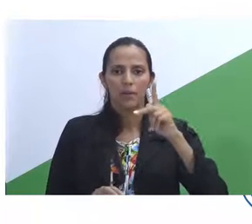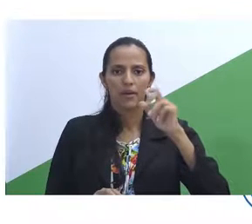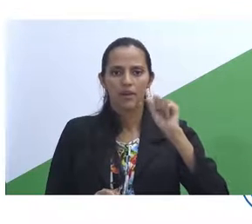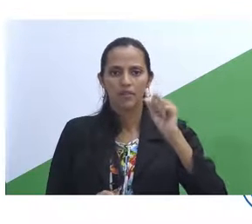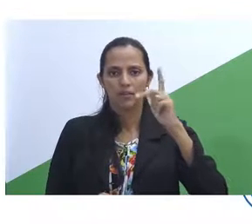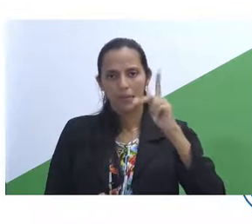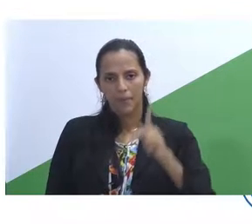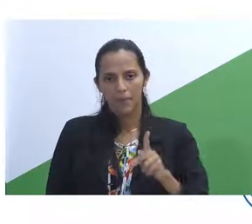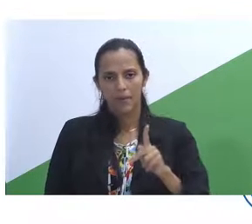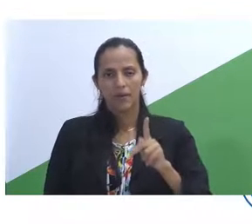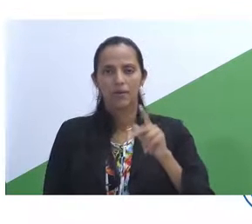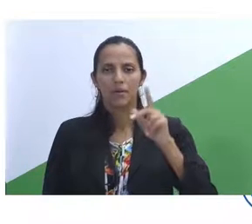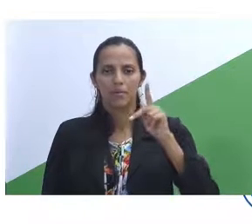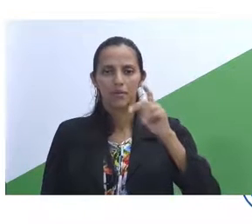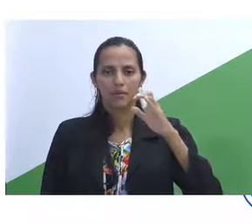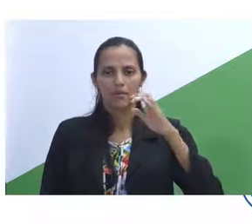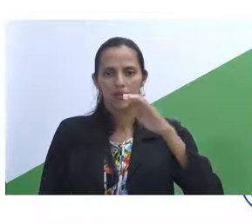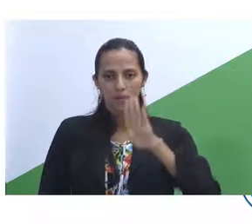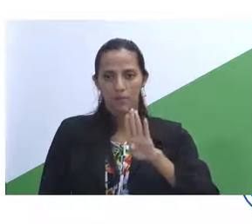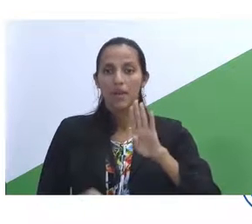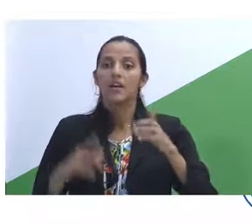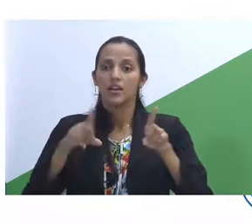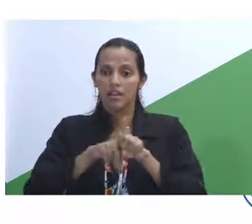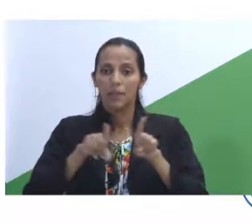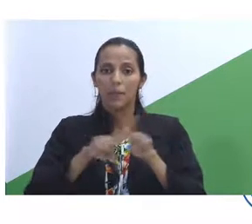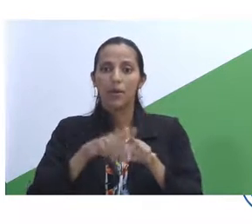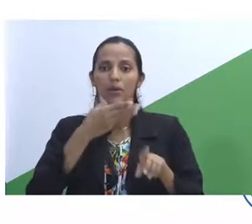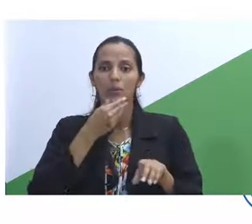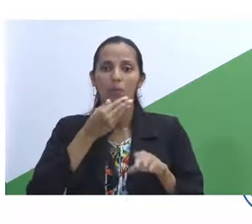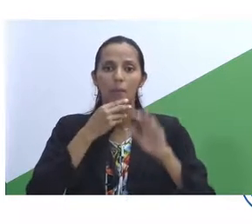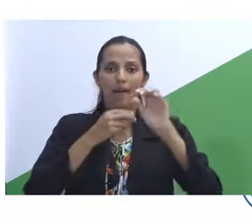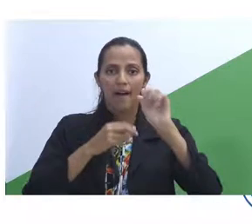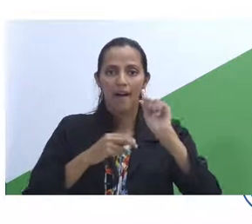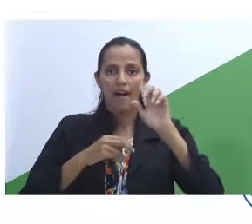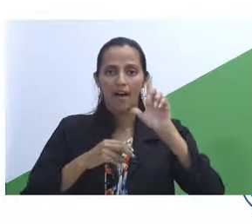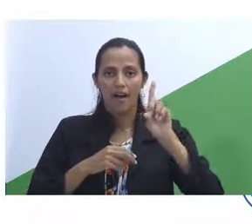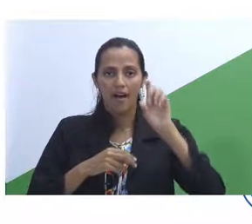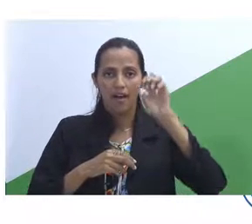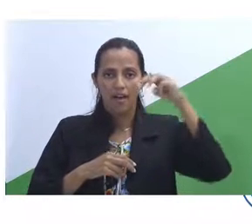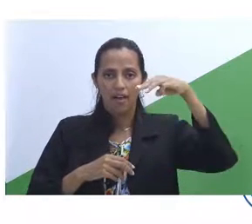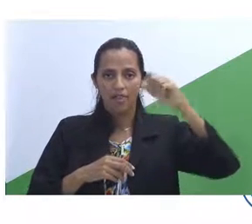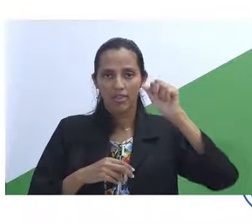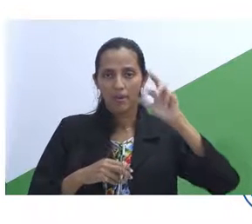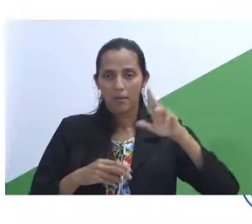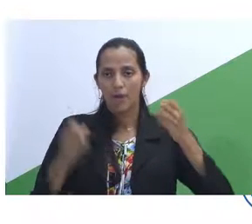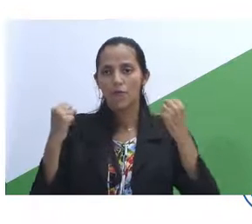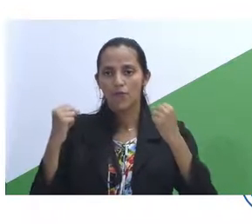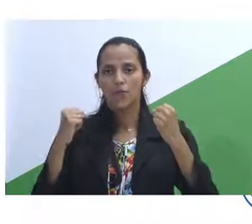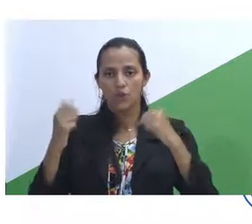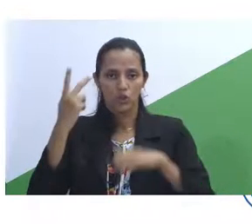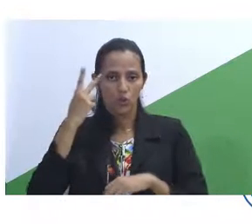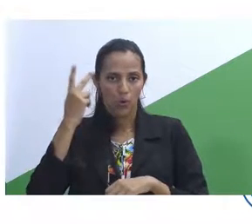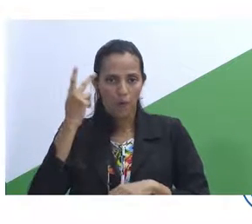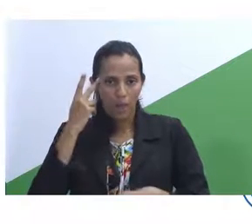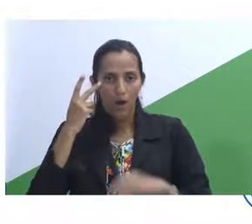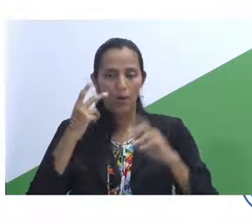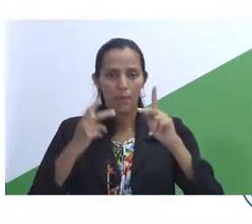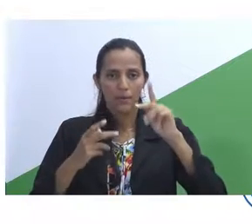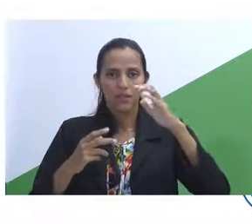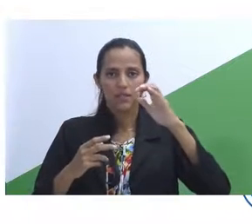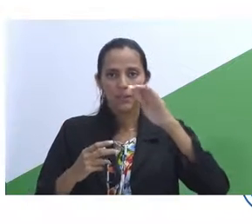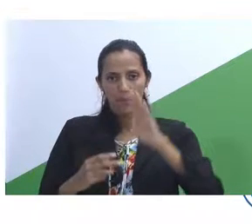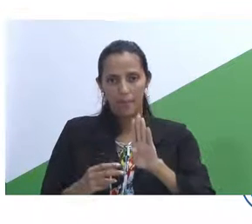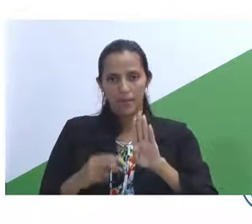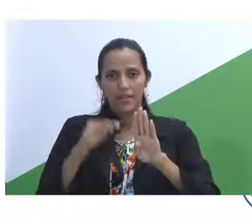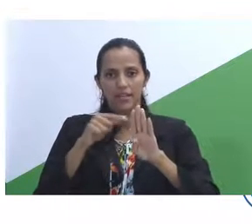Progressista, organizado pelo Ademar de Barros, que tinha uma forte expressão em São Paulo, e o PCB, o Partido Comunista Brasileiro, que